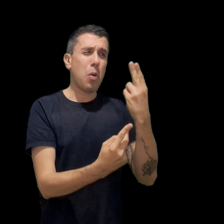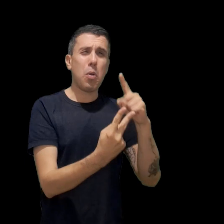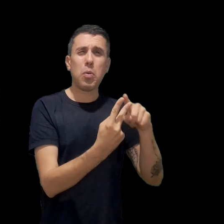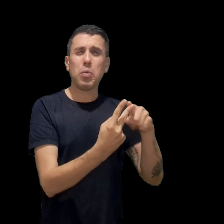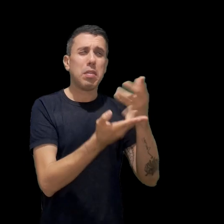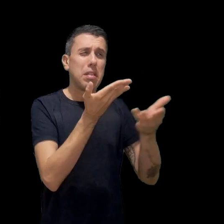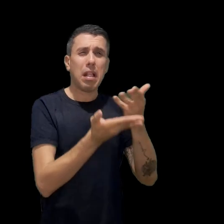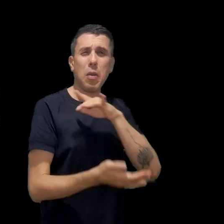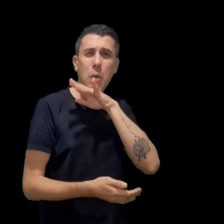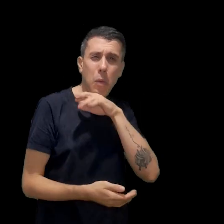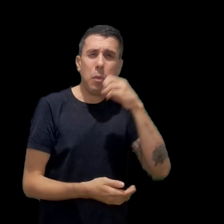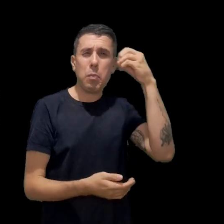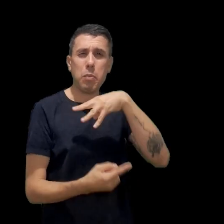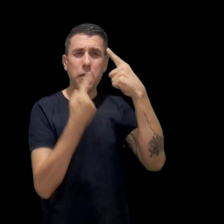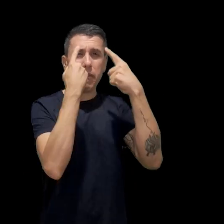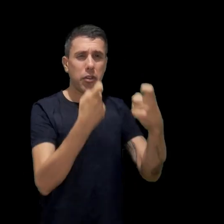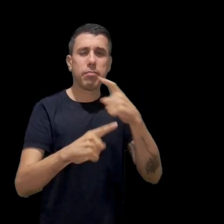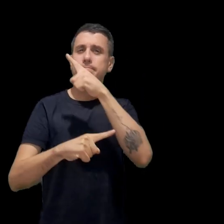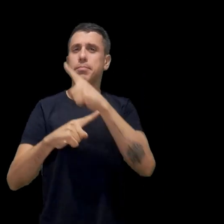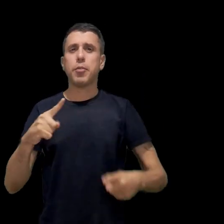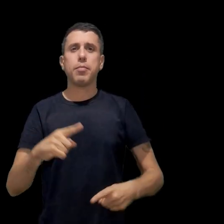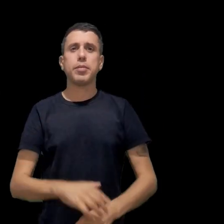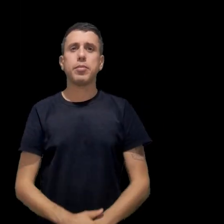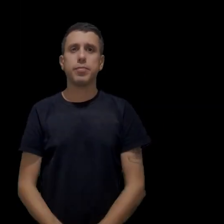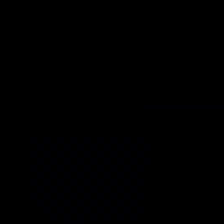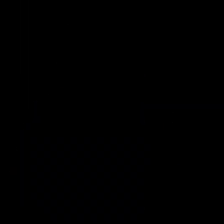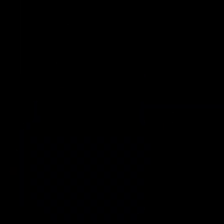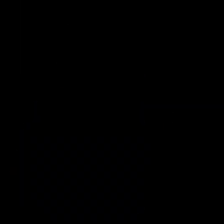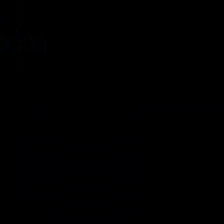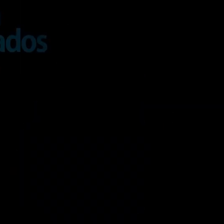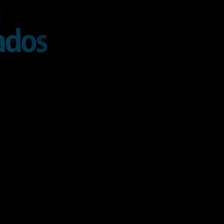cruel, desumano ou degradante.